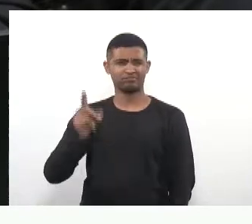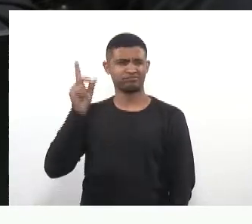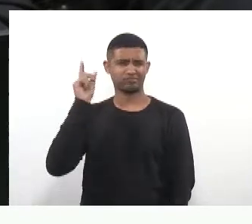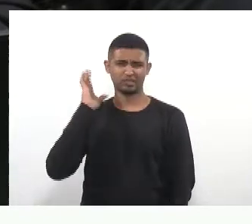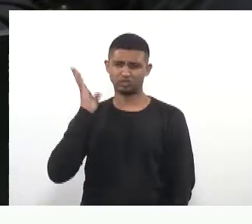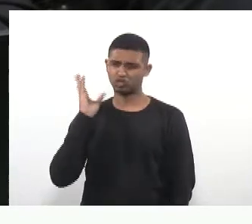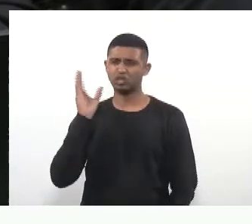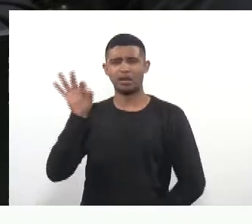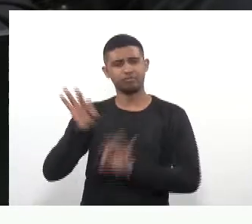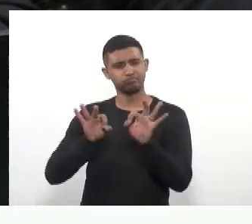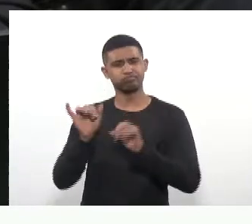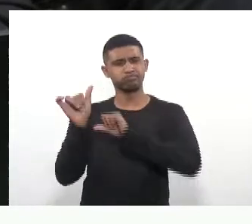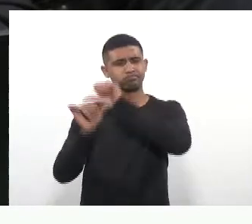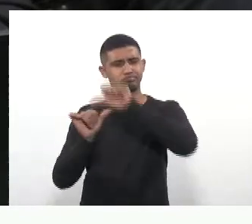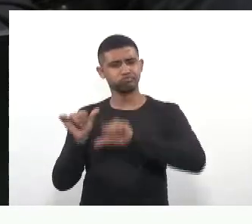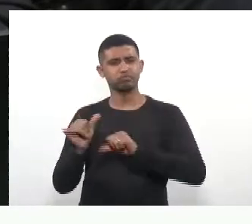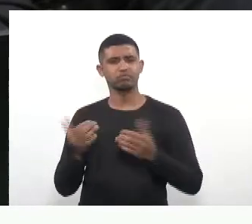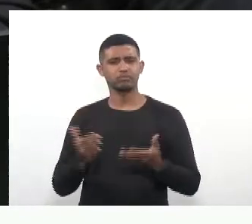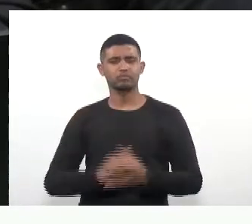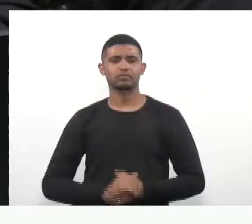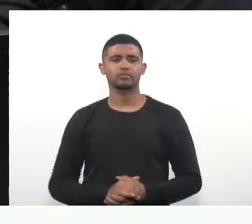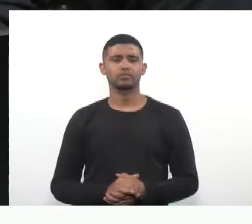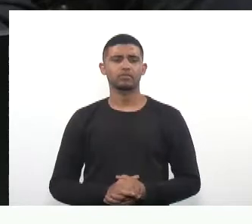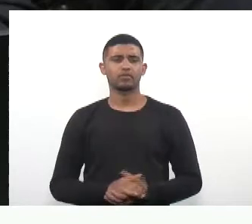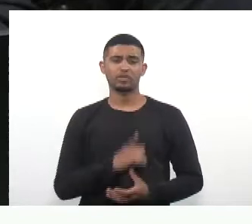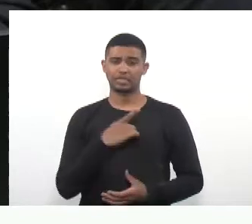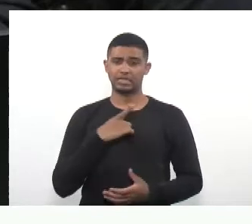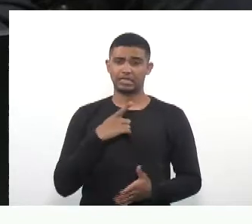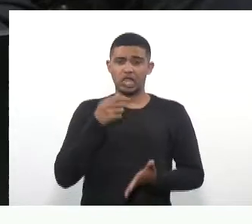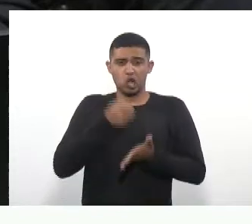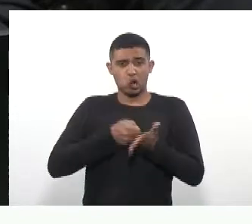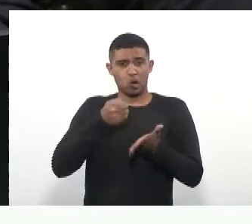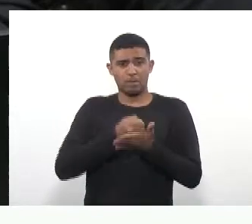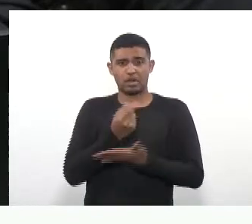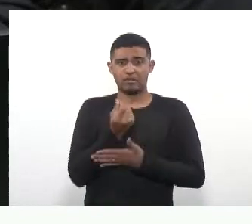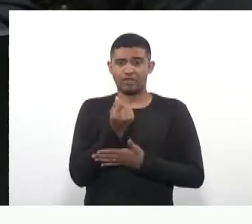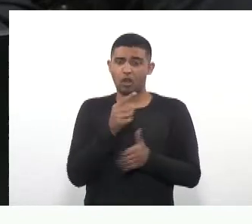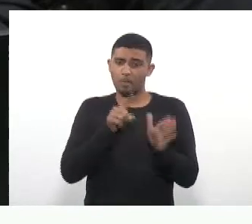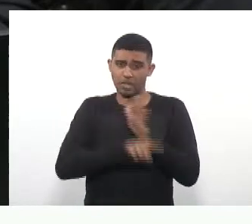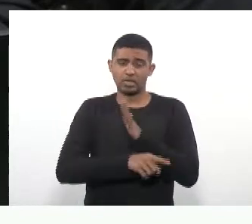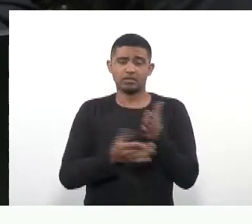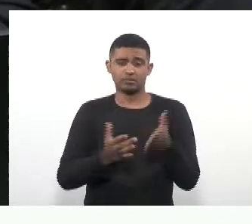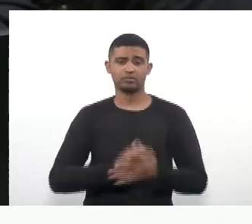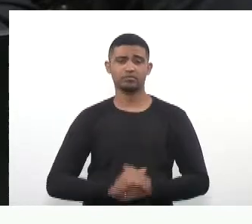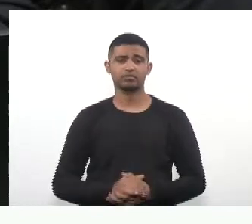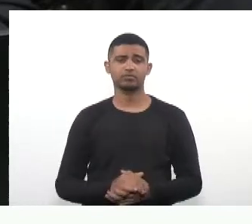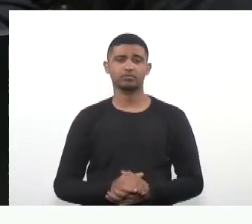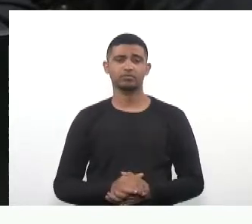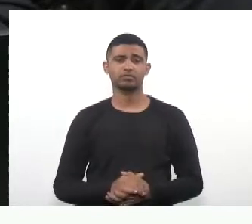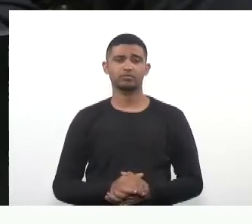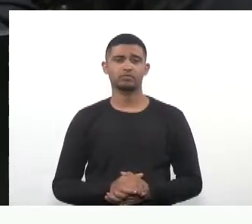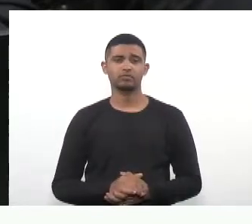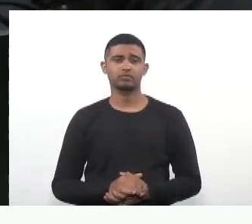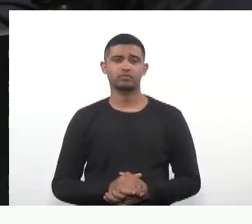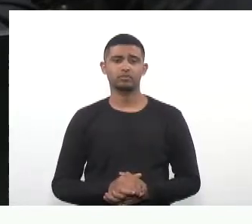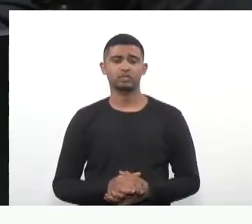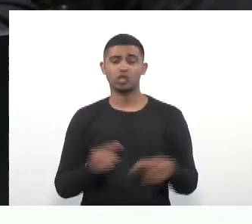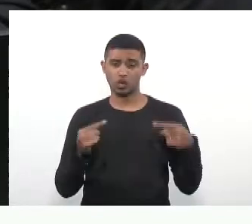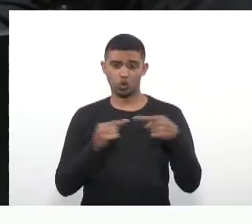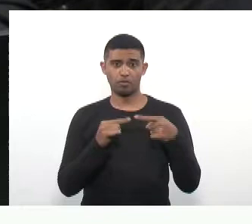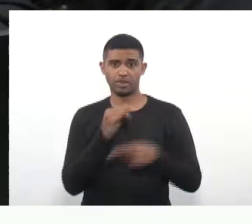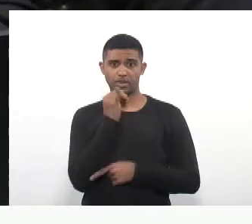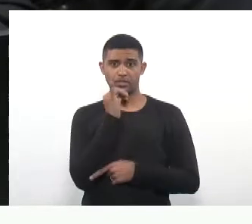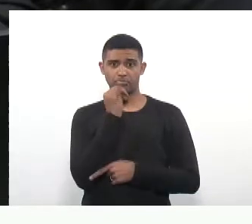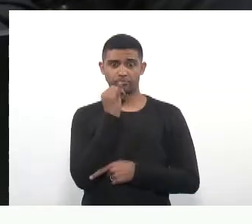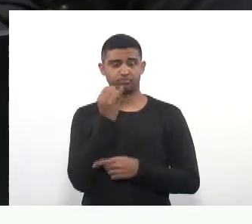implantado, em que você tem uma cobrança de um valor extremamente pequeno, que é a disponibilidade de energia, que é